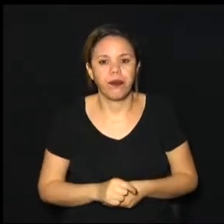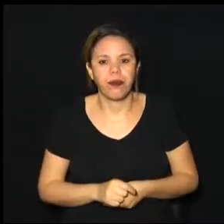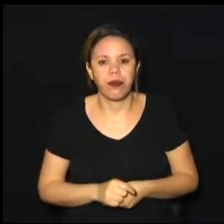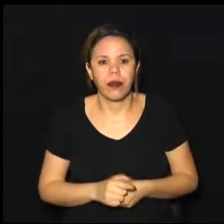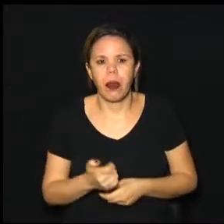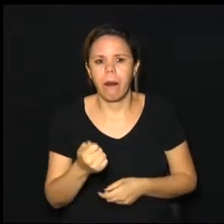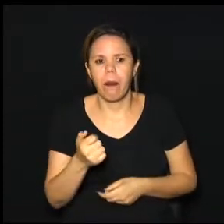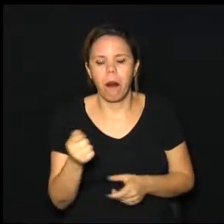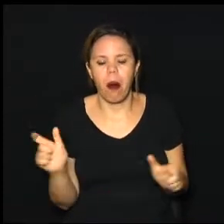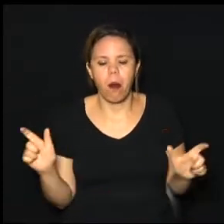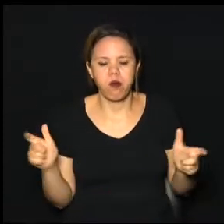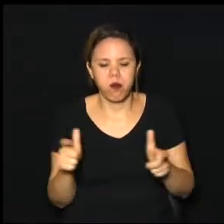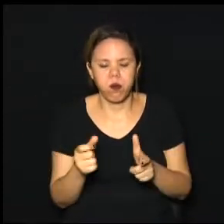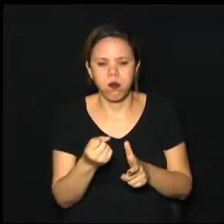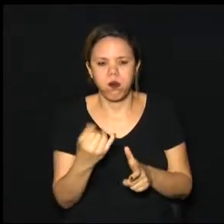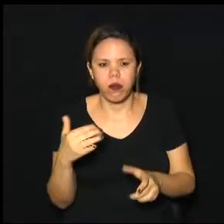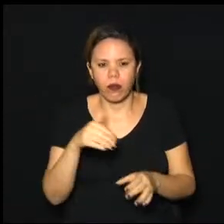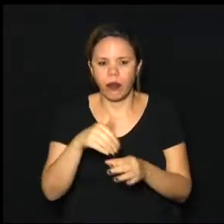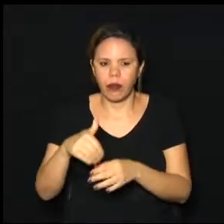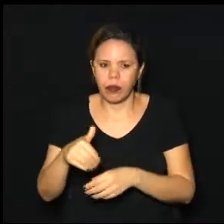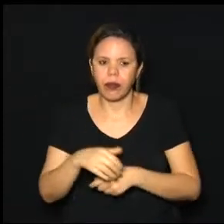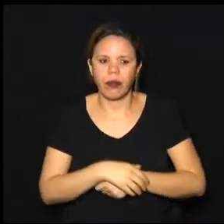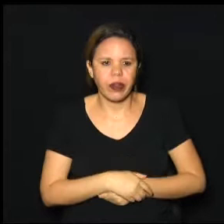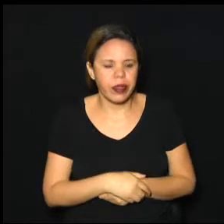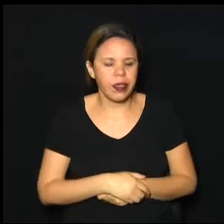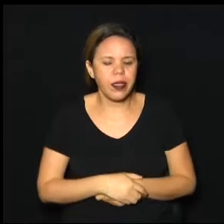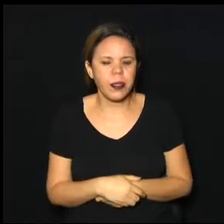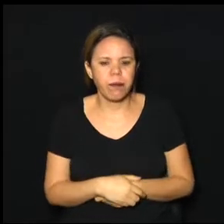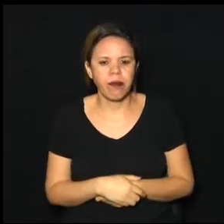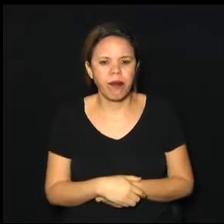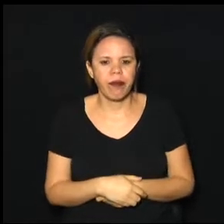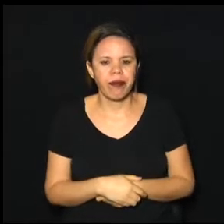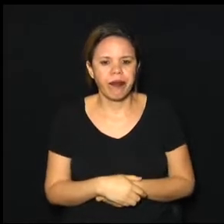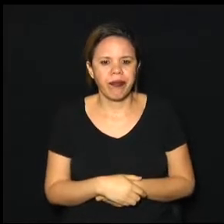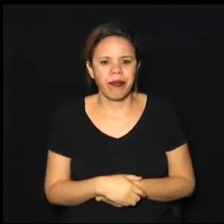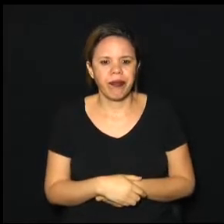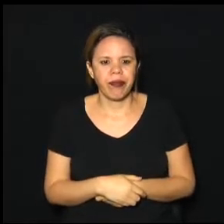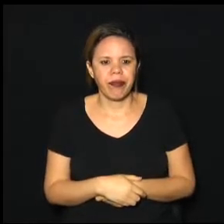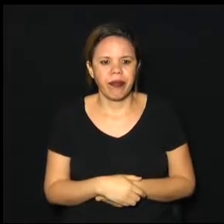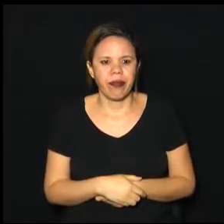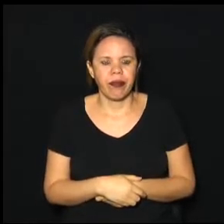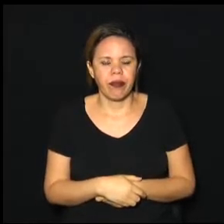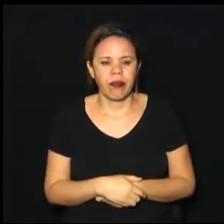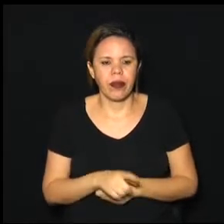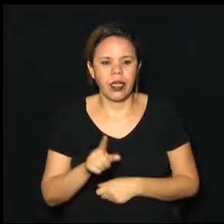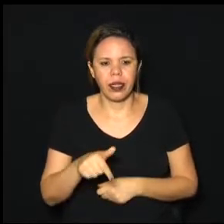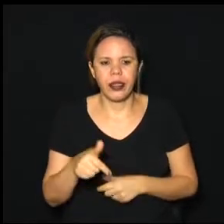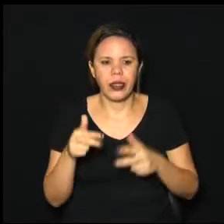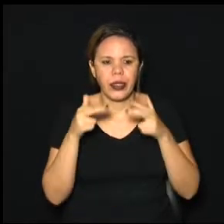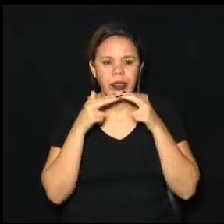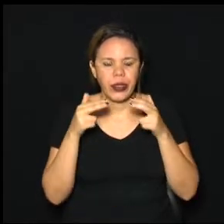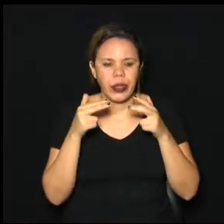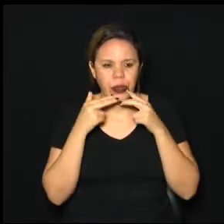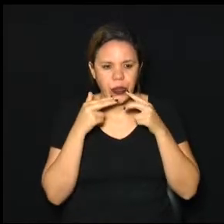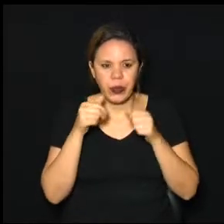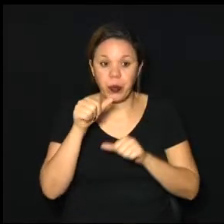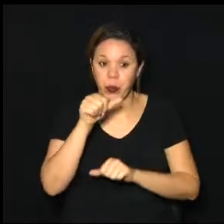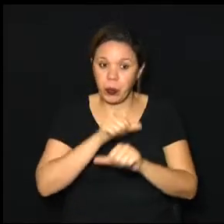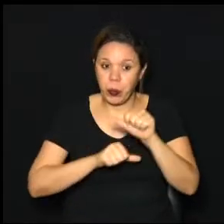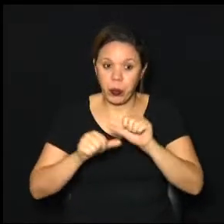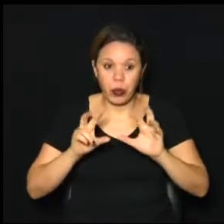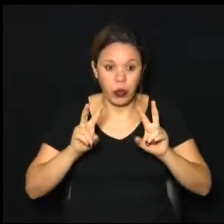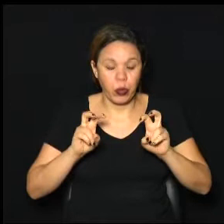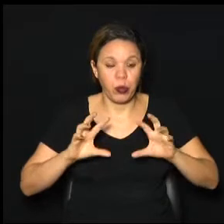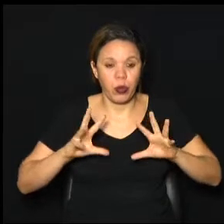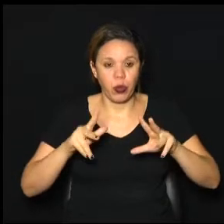um menor número de votos. Bom, essa é uma novidade que ela impacta, sobretudo,